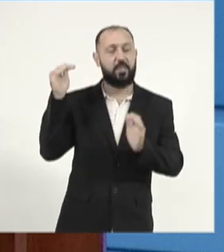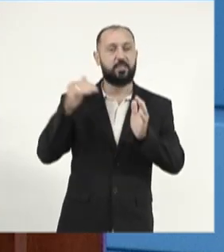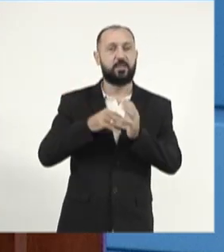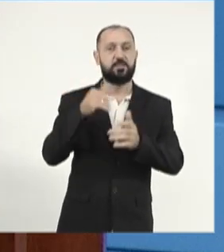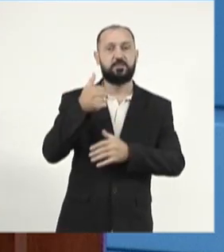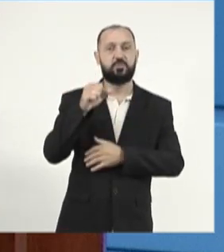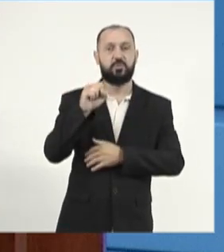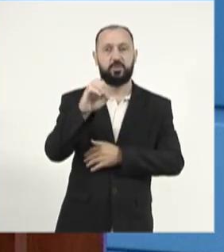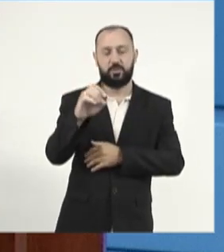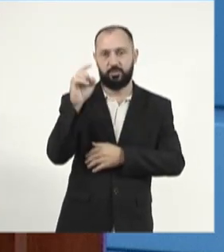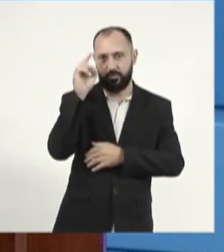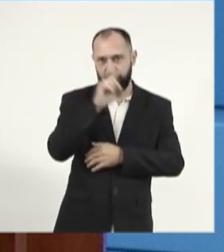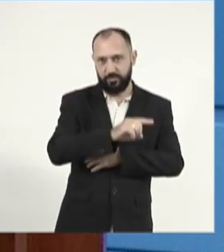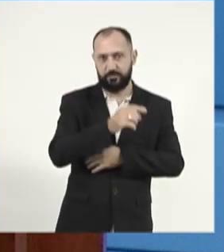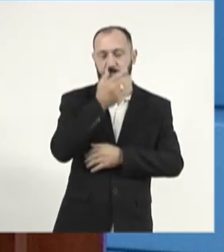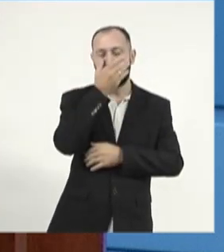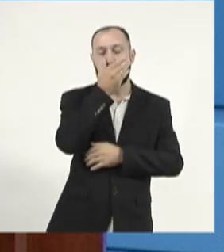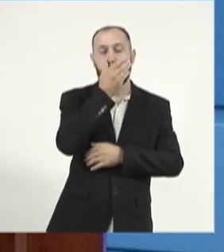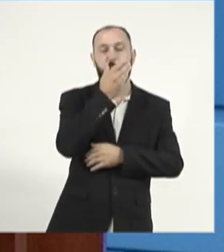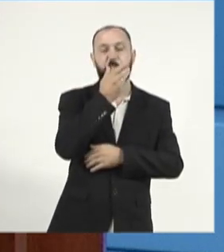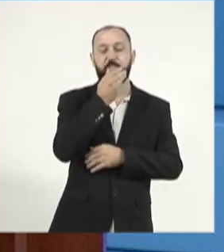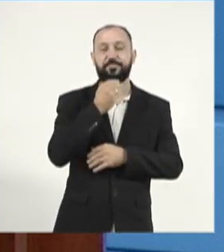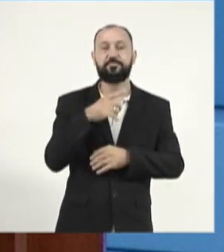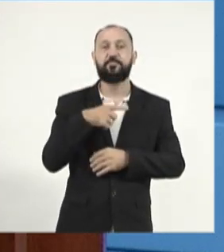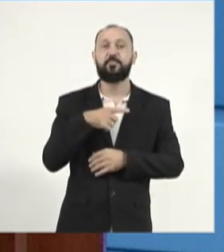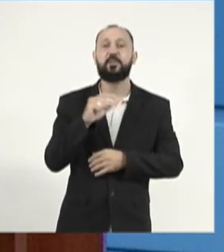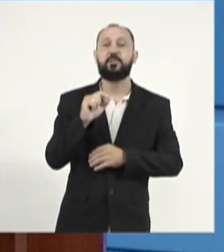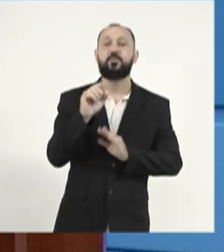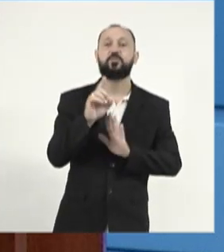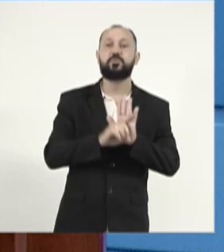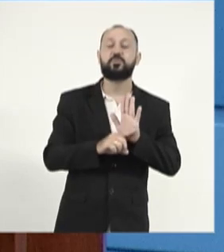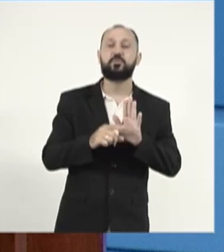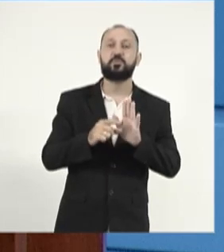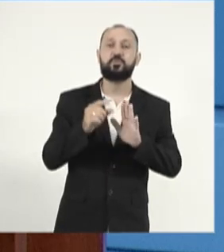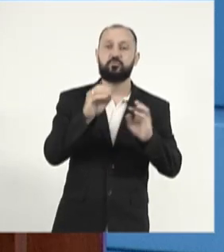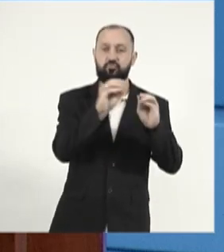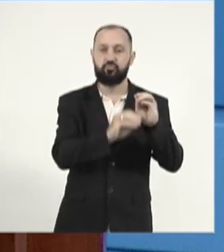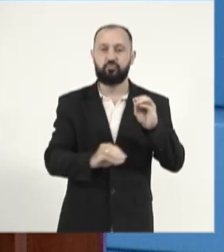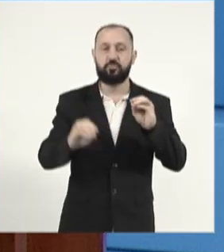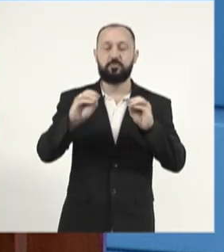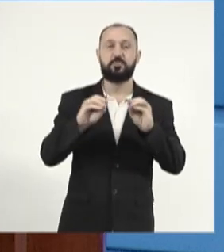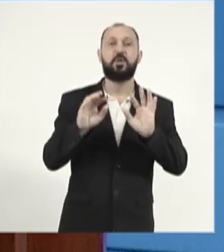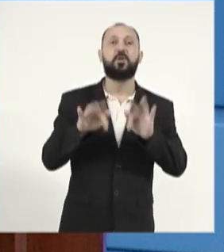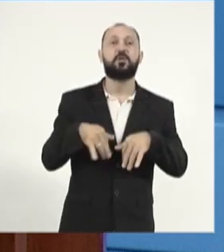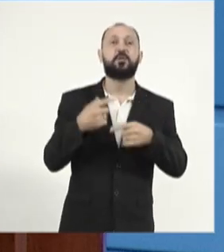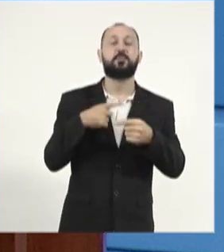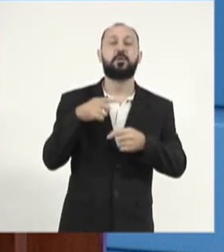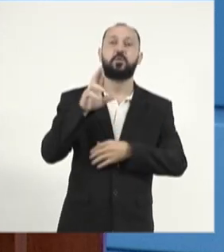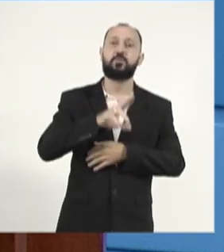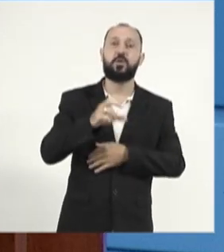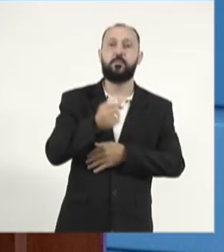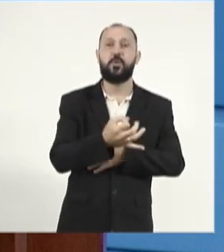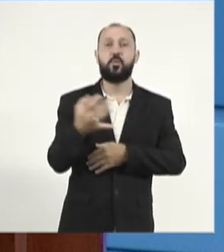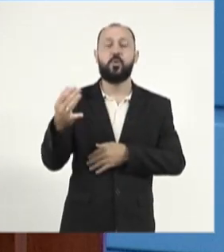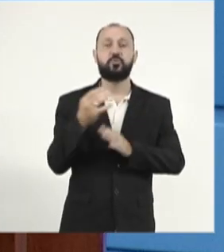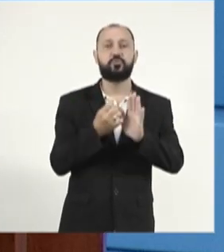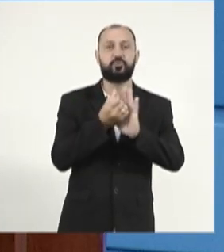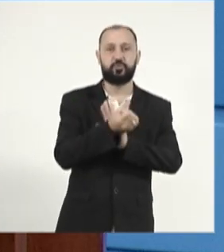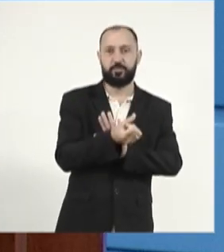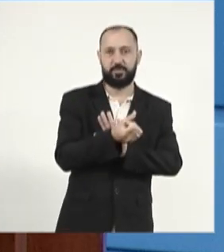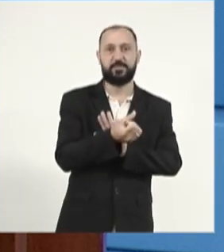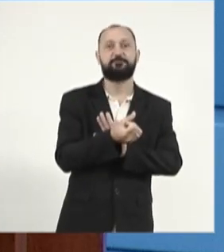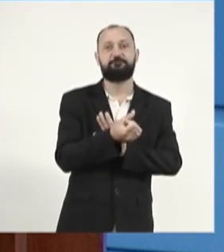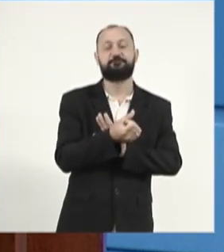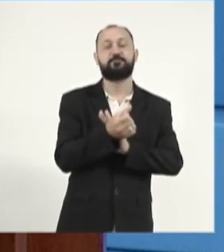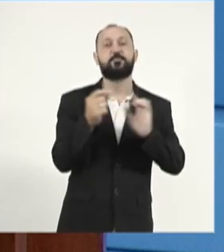180 dias. E terão o direito de prorrogar o prazo de conclusão pela quantidade de semestres